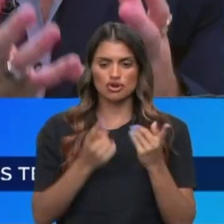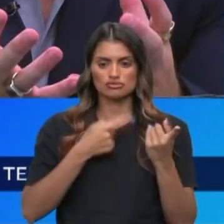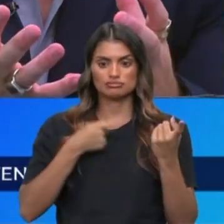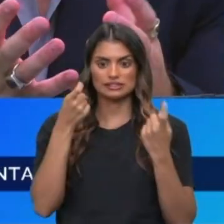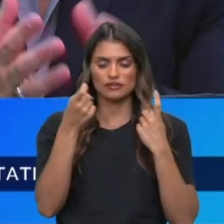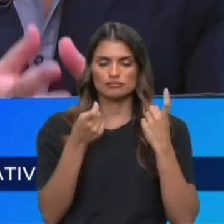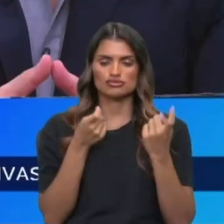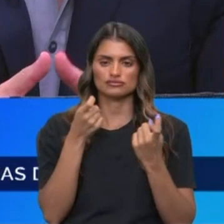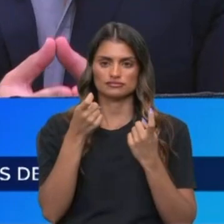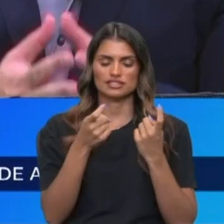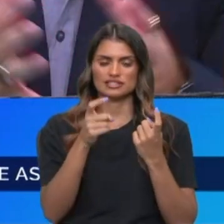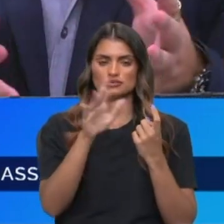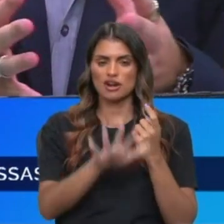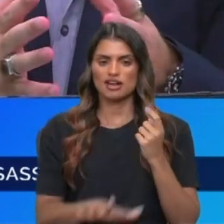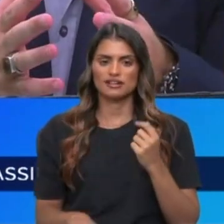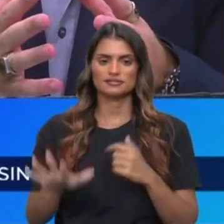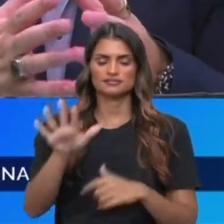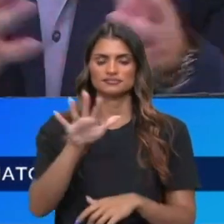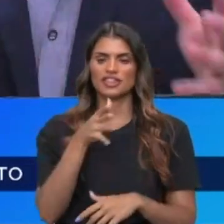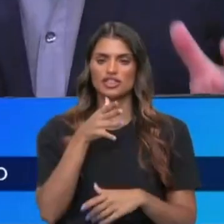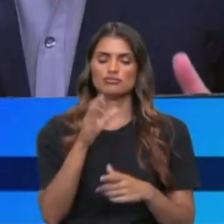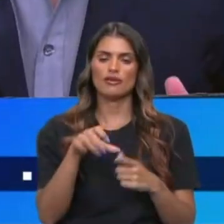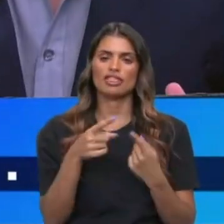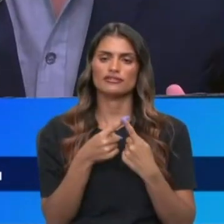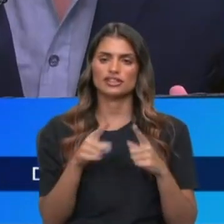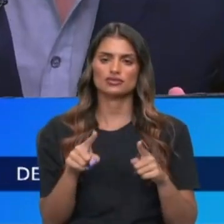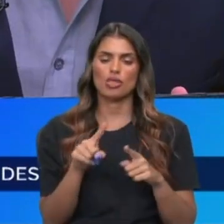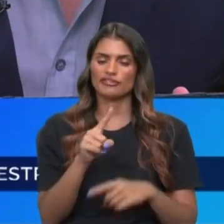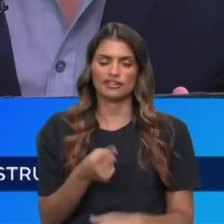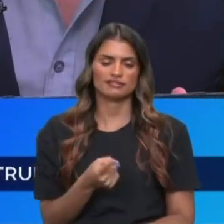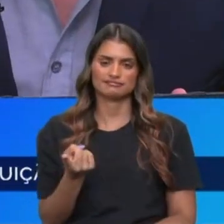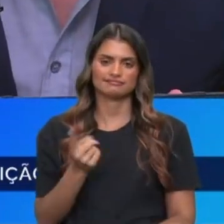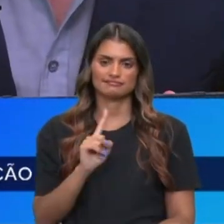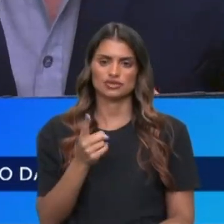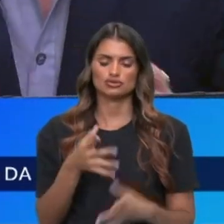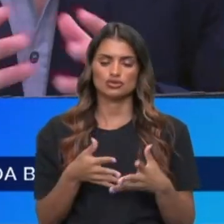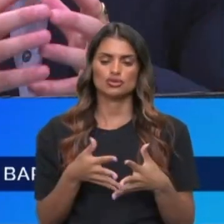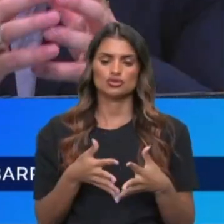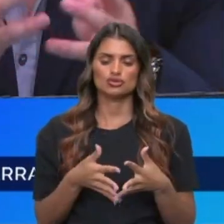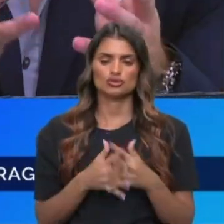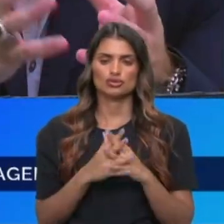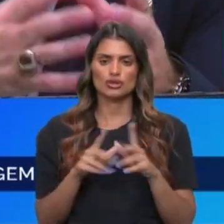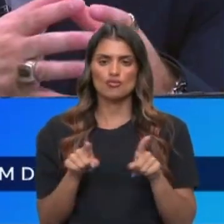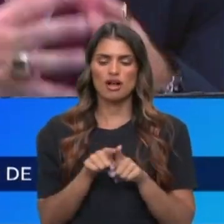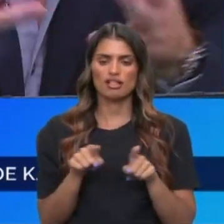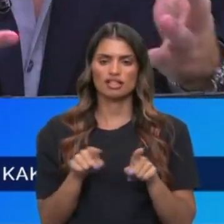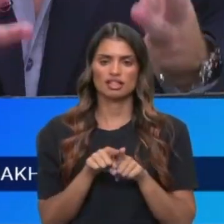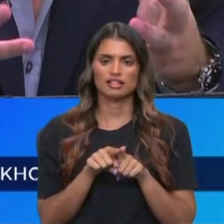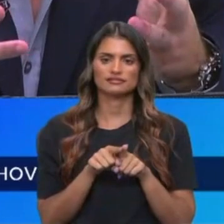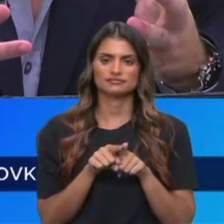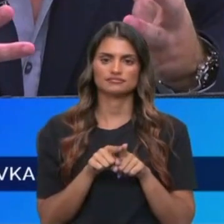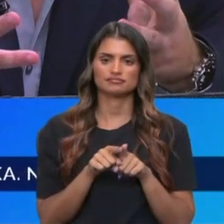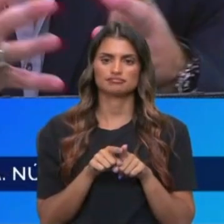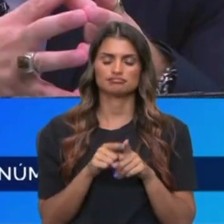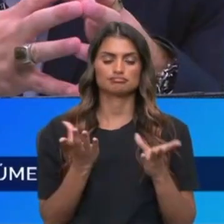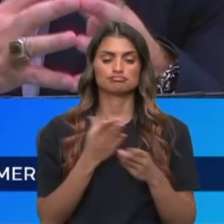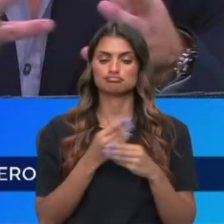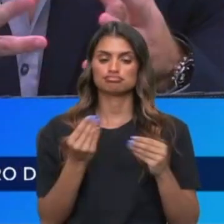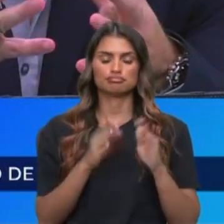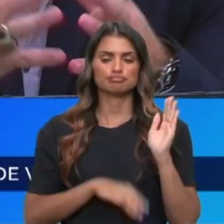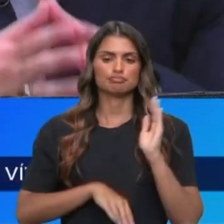deveria existir naquela zona. Dito de outra maneira, aquilo não deveria existir. Aquela estrutura deveria, pura e simplesmente, sucumbir,